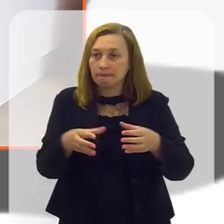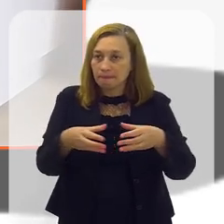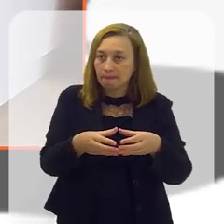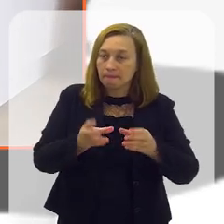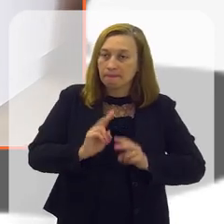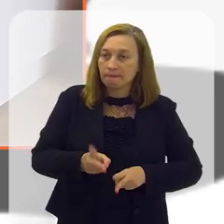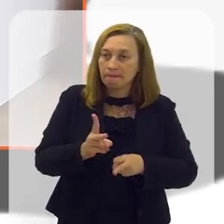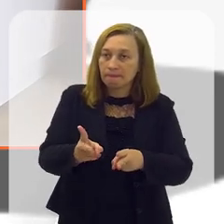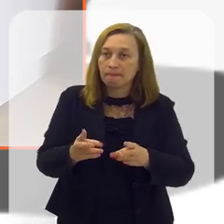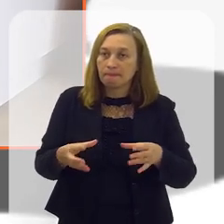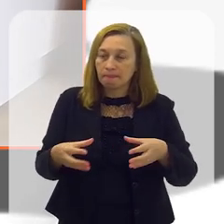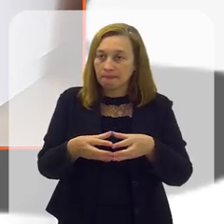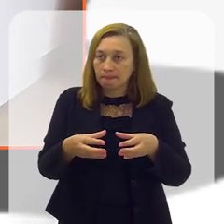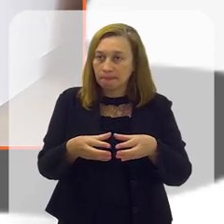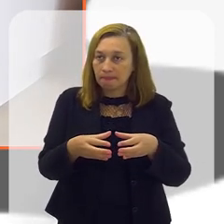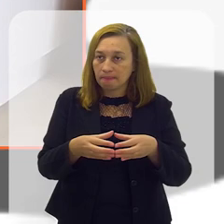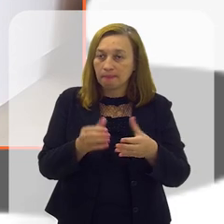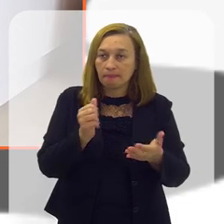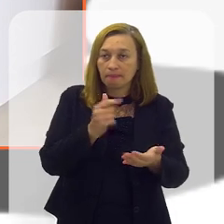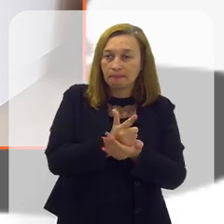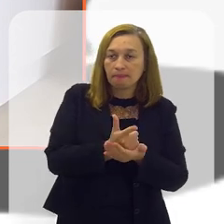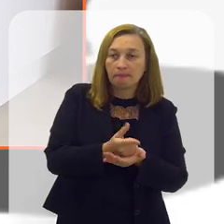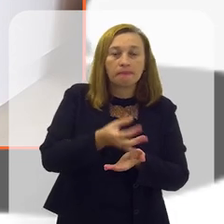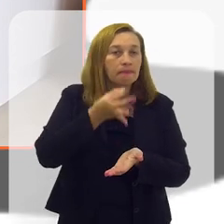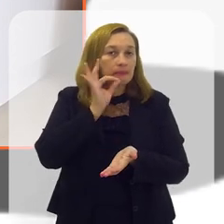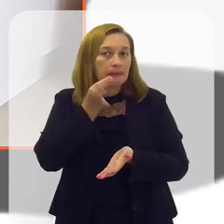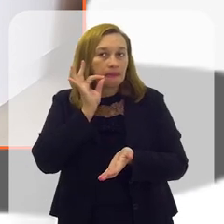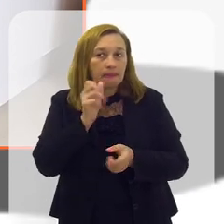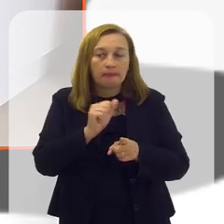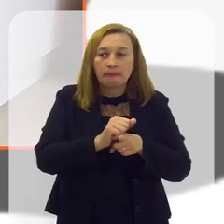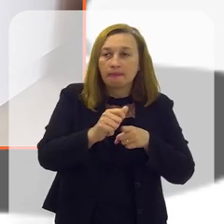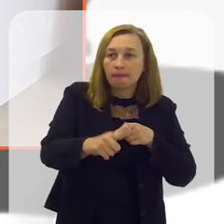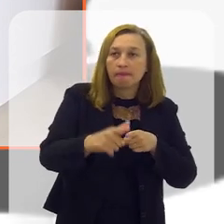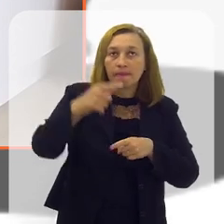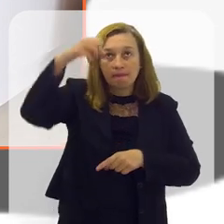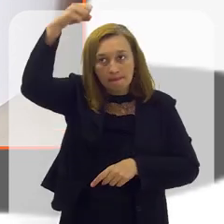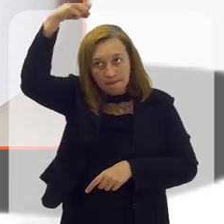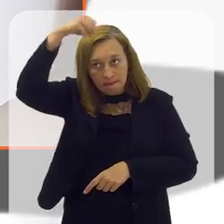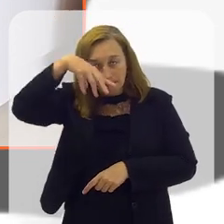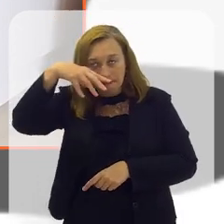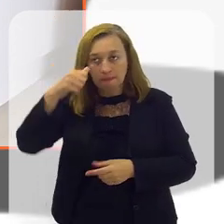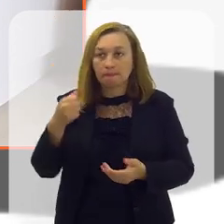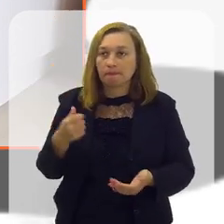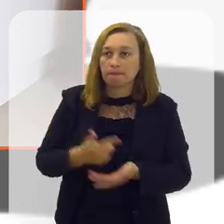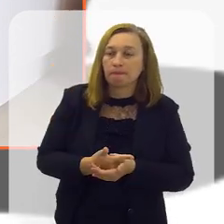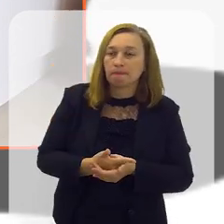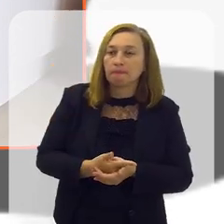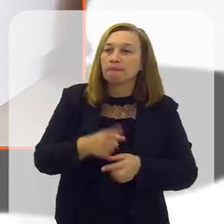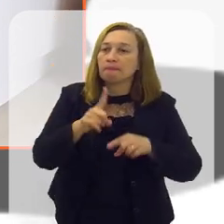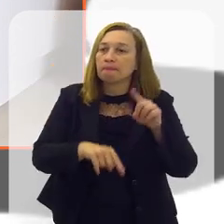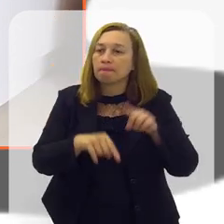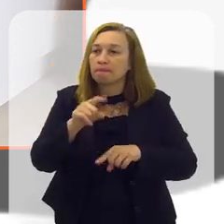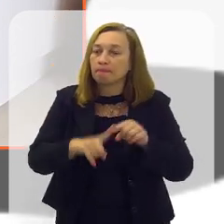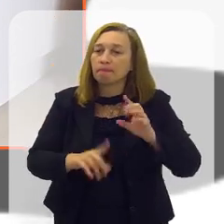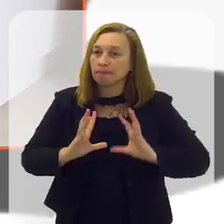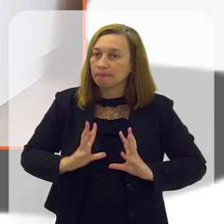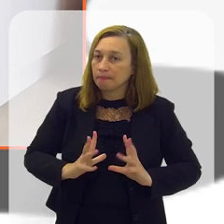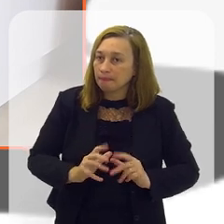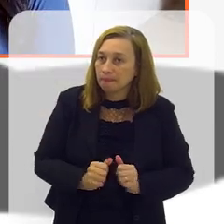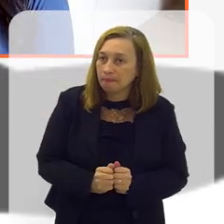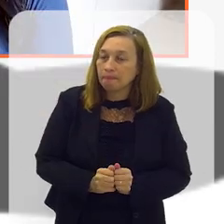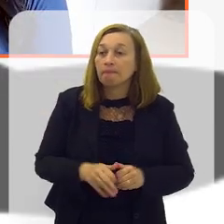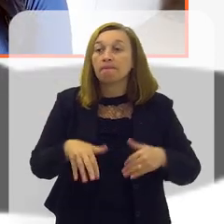membro para manter aquela sala aberta, pagando o café, o aluguel, a luz, material